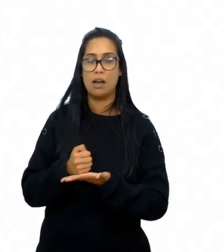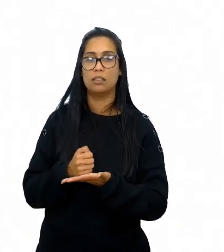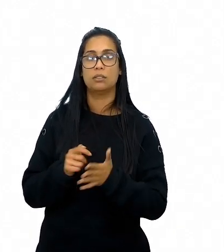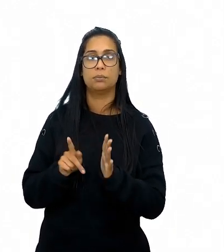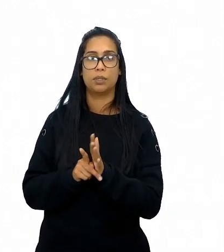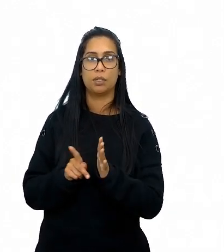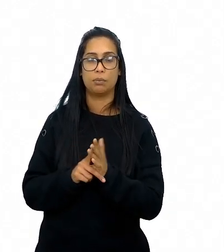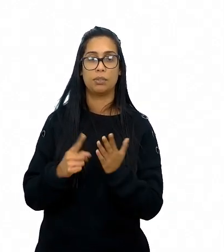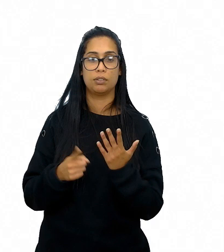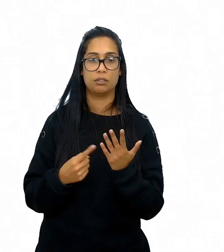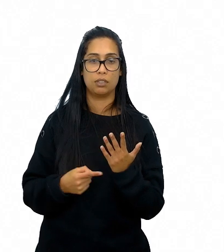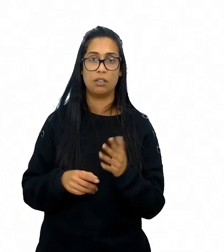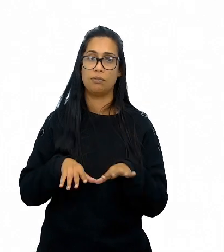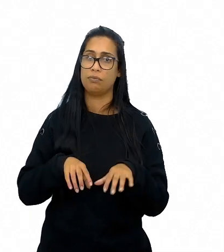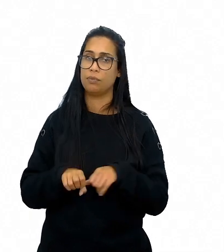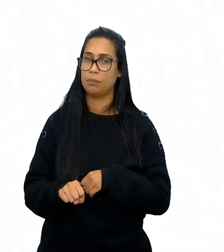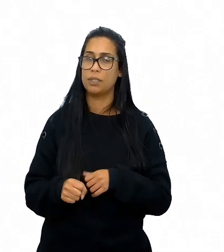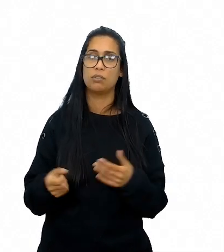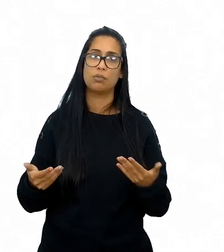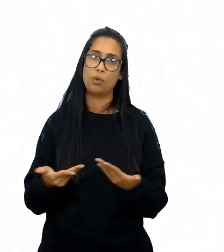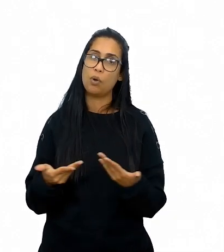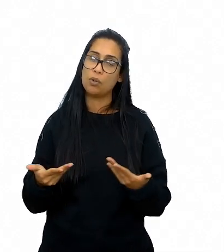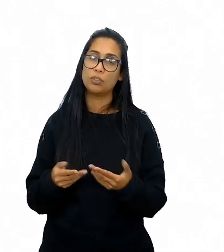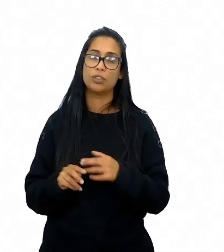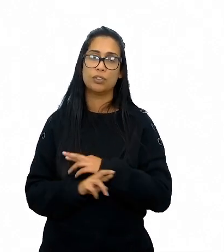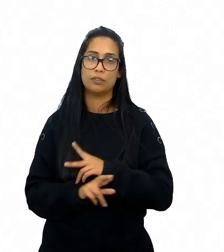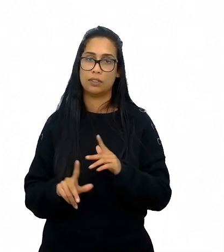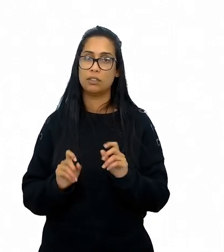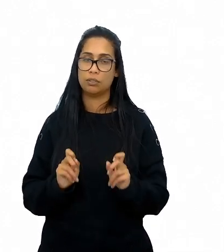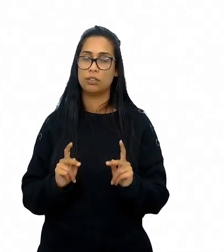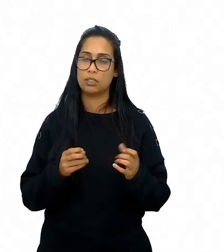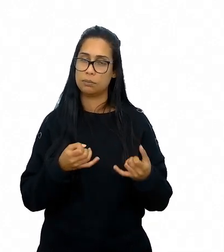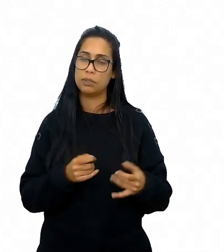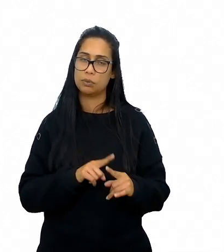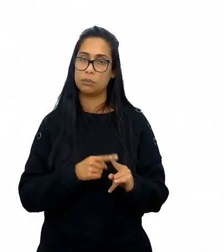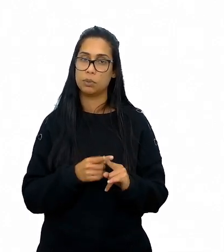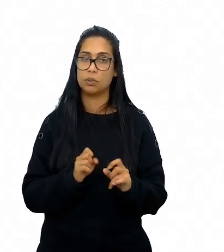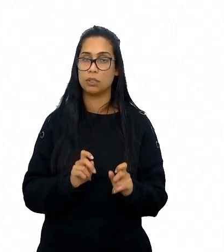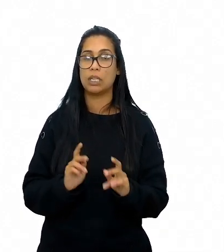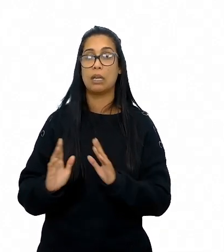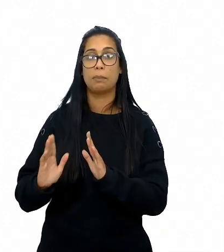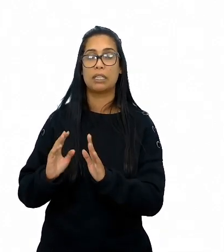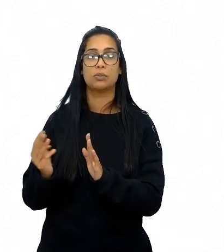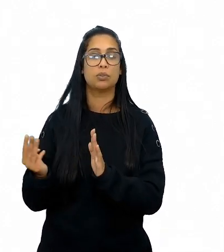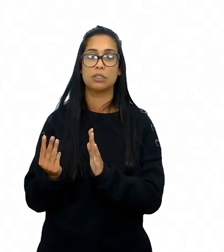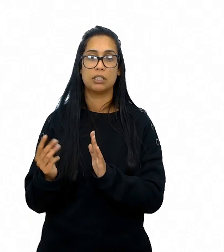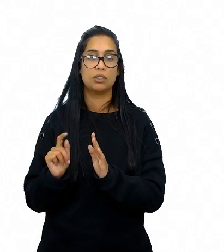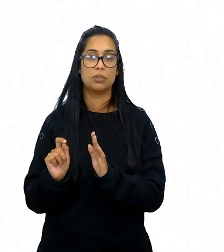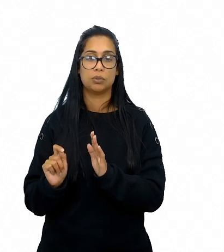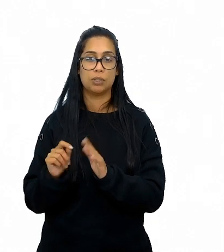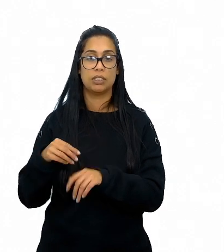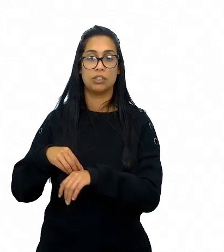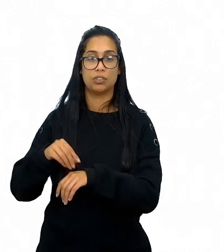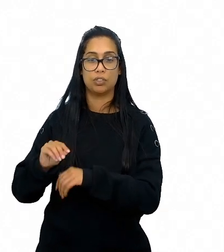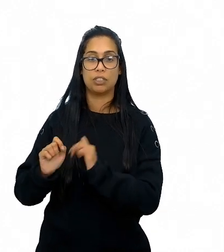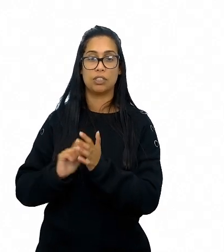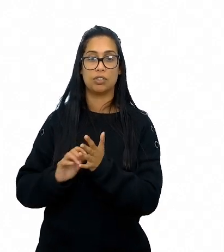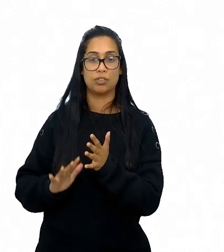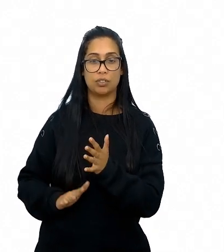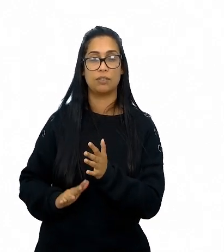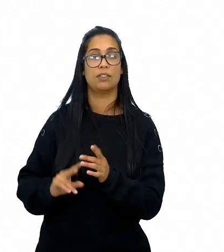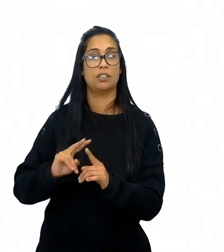está um pouquinho diferente, eu já vou explicar por quê. E o terceiro momento, como sempre, também temos as sugestões